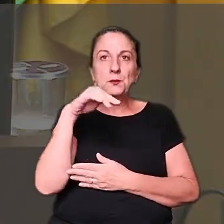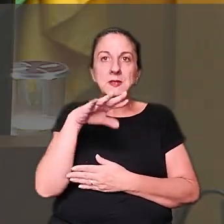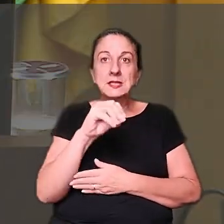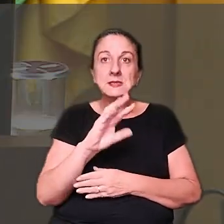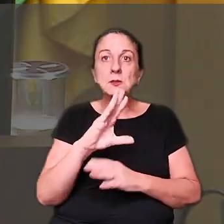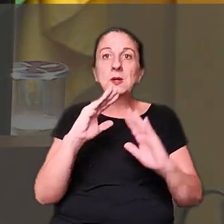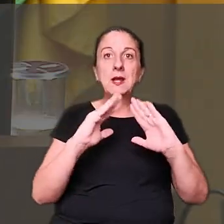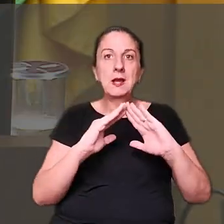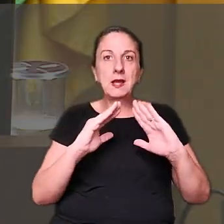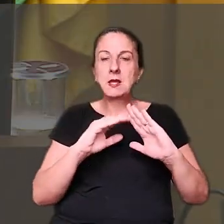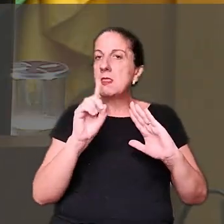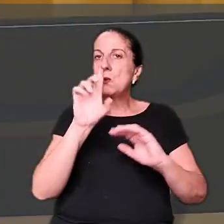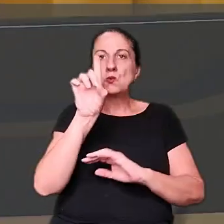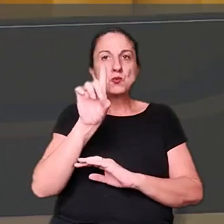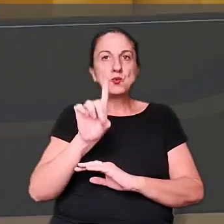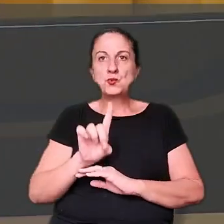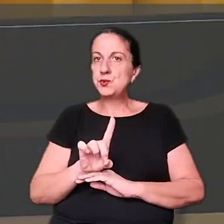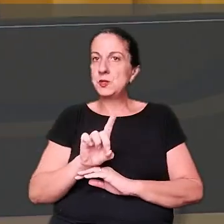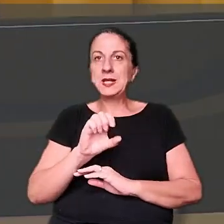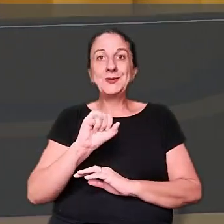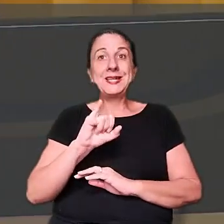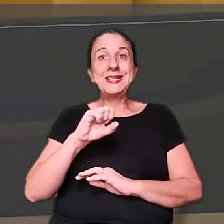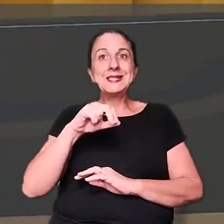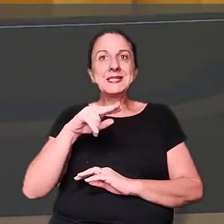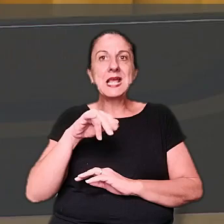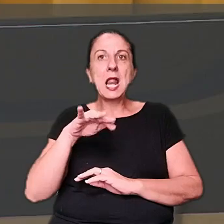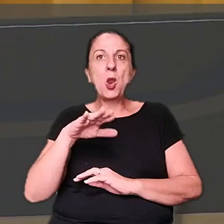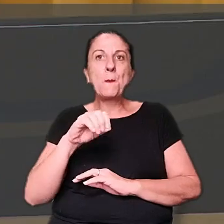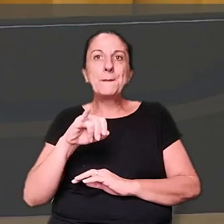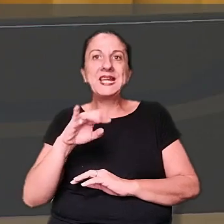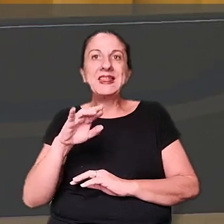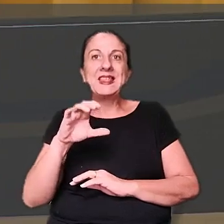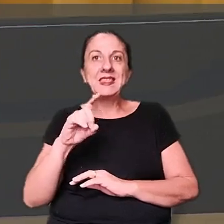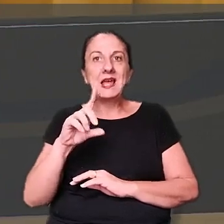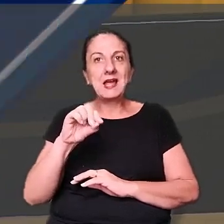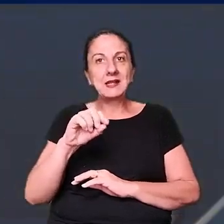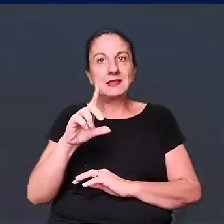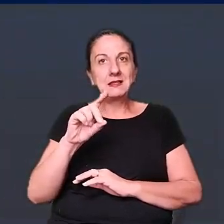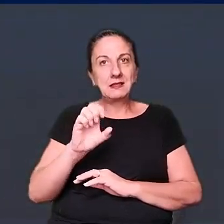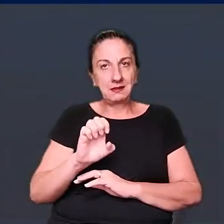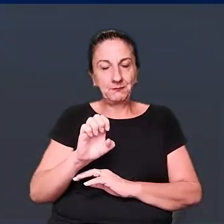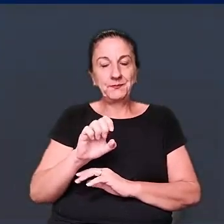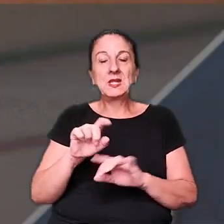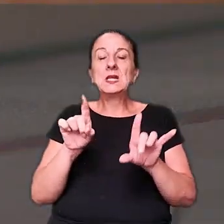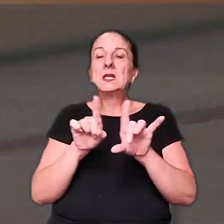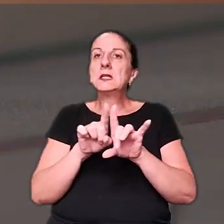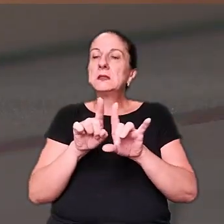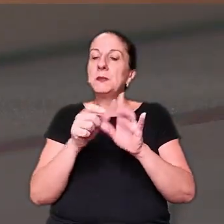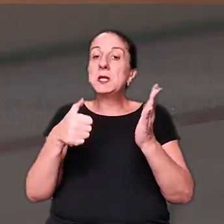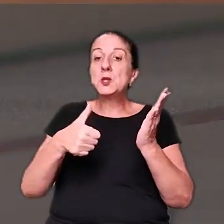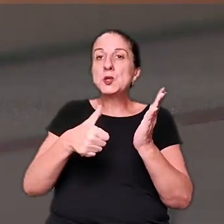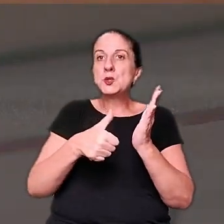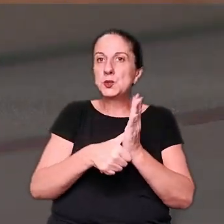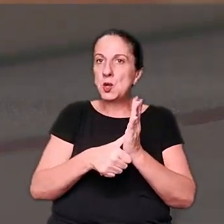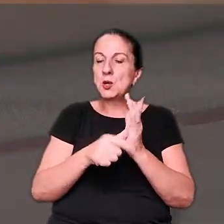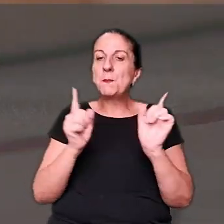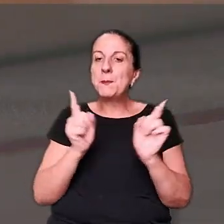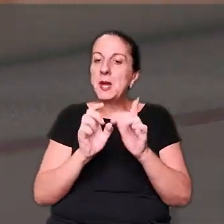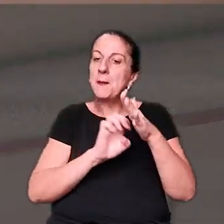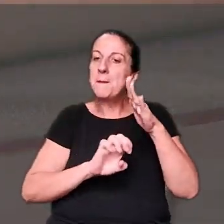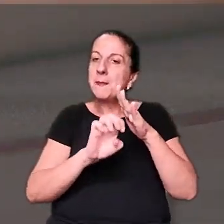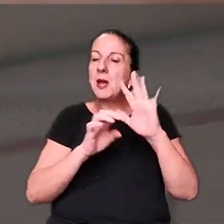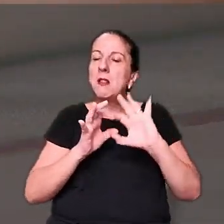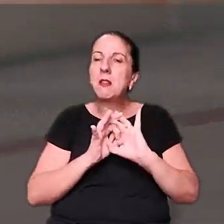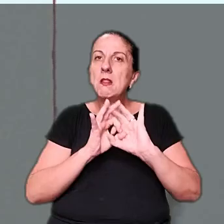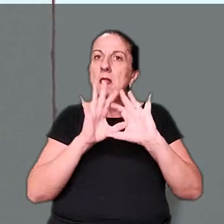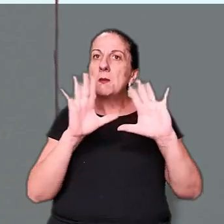Psicóloga da Fundação Casa não obtém direito ao adicional de insalubridade. E ainda, sócia de